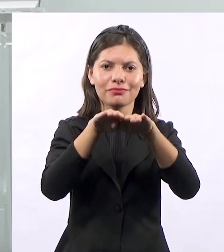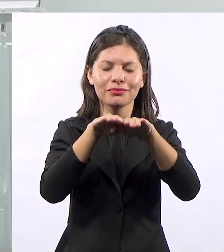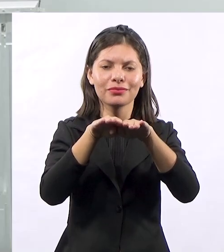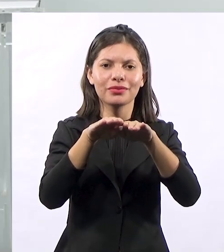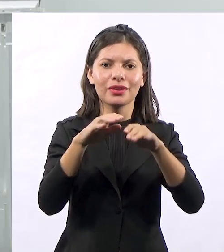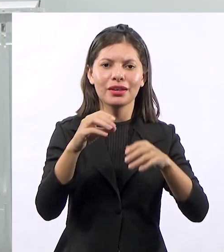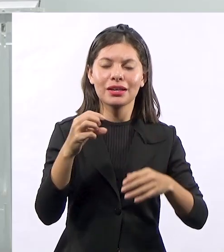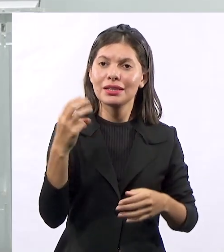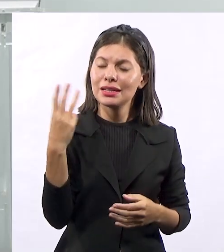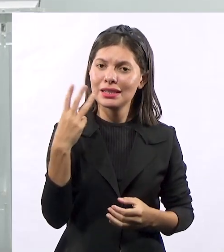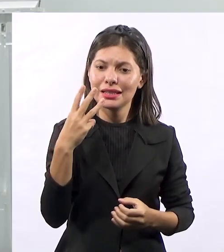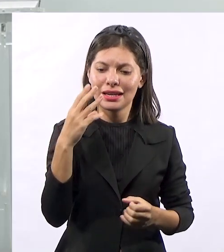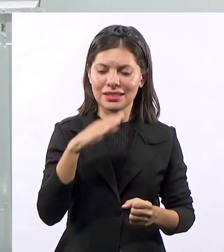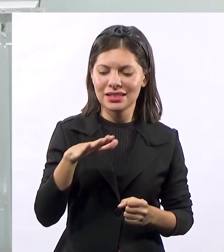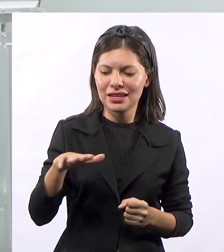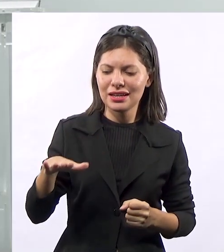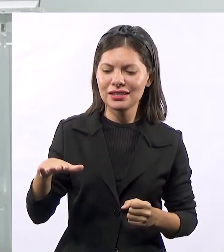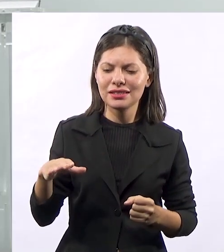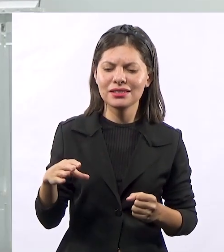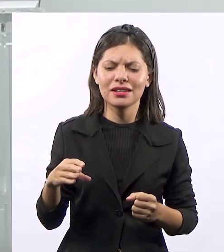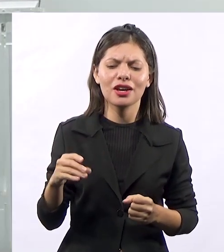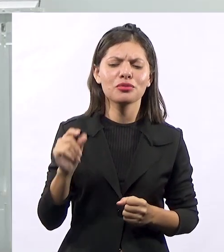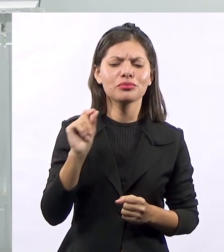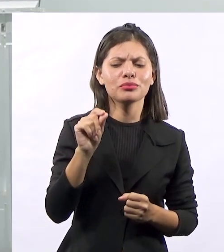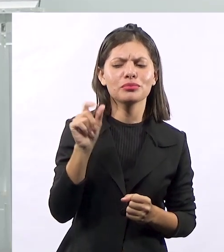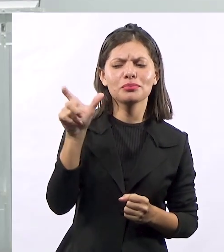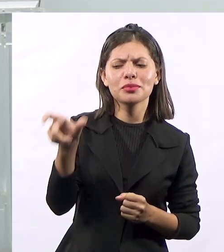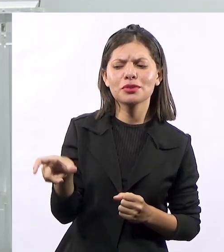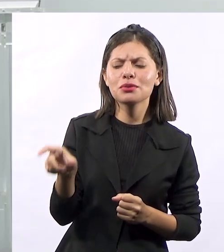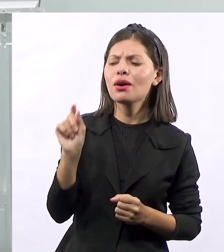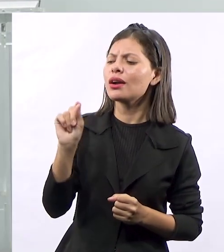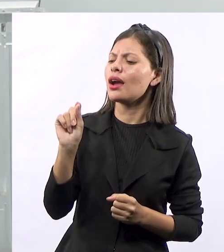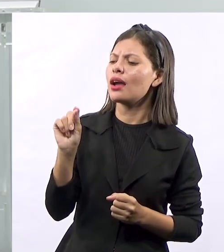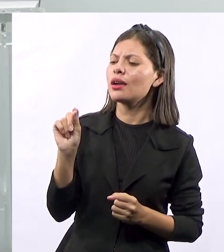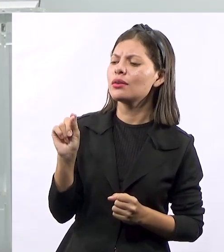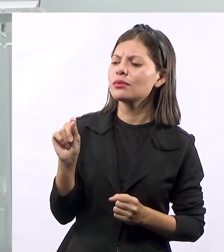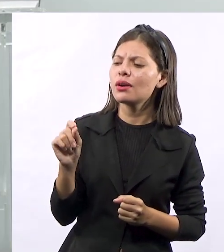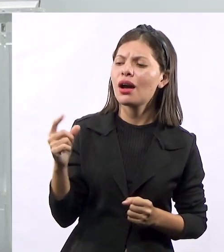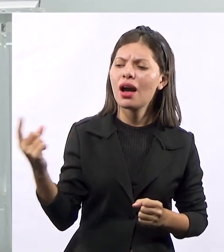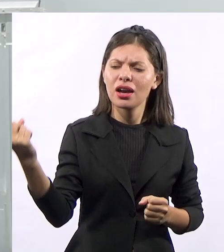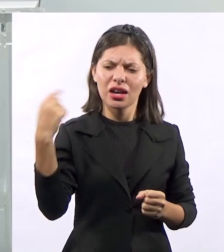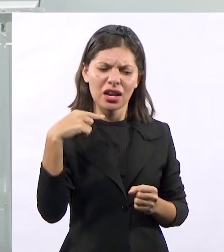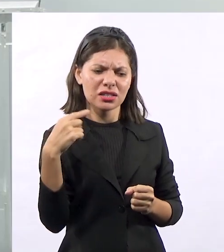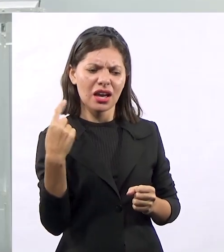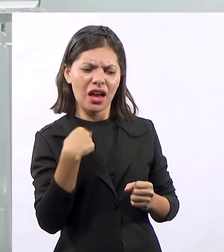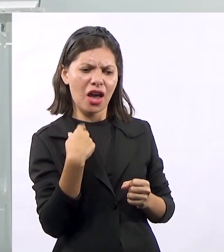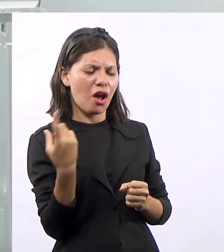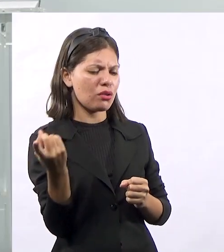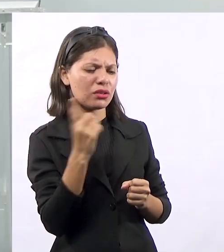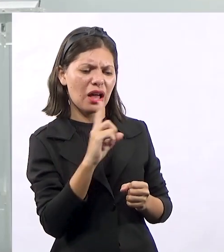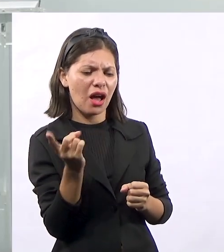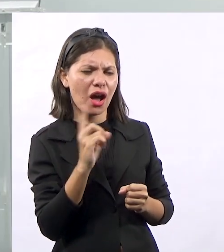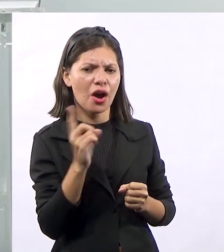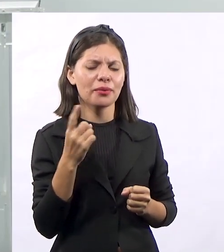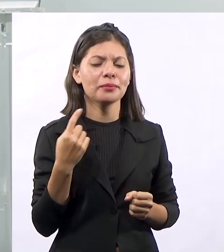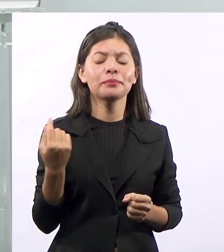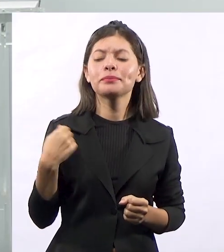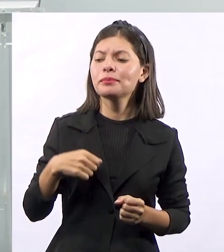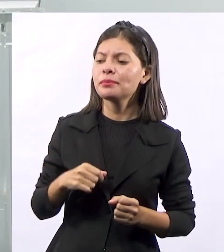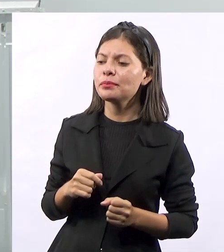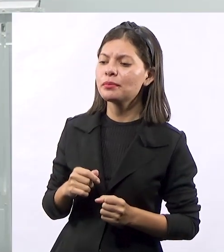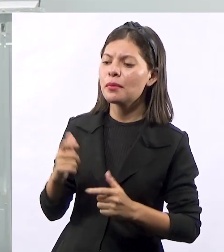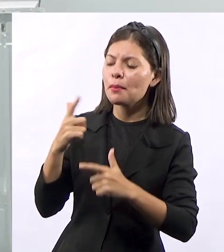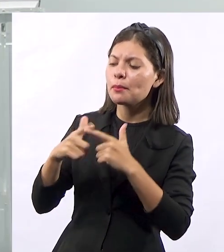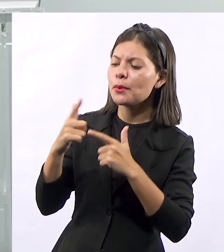brincando. E aí você pergunta, quem foi que chutou a bola? E aí um deles fala assim, não fui eu. Sim, mas por que não foi você?